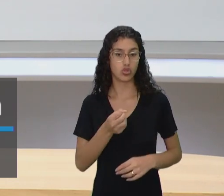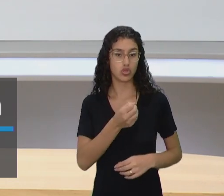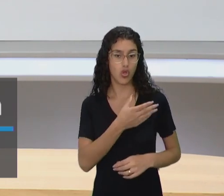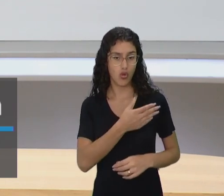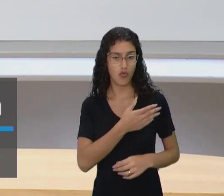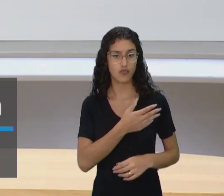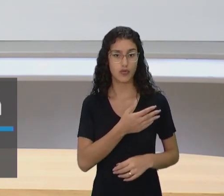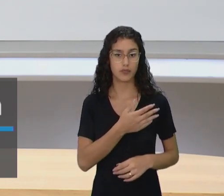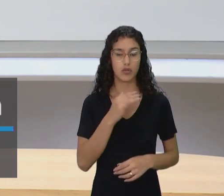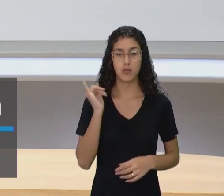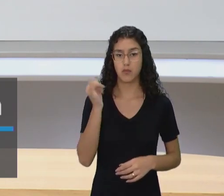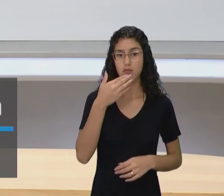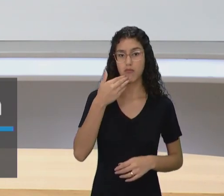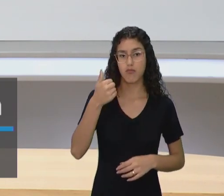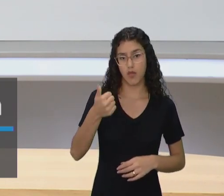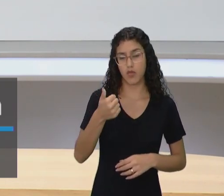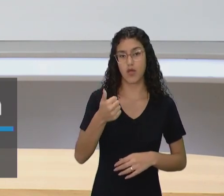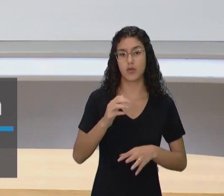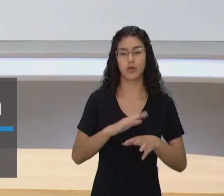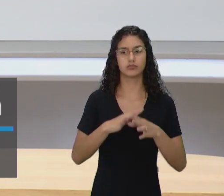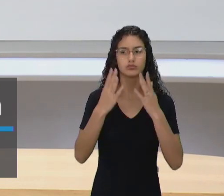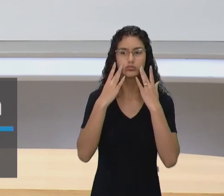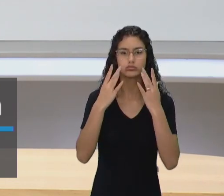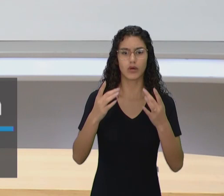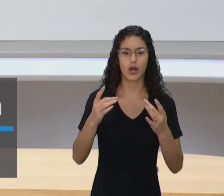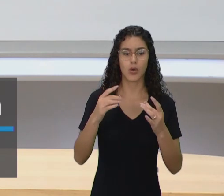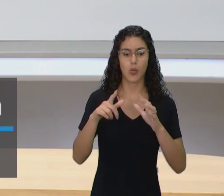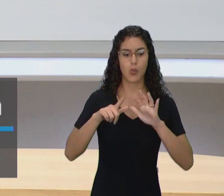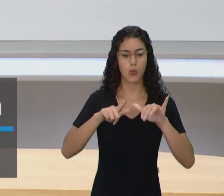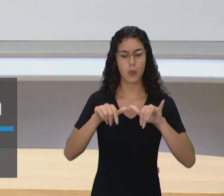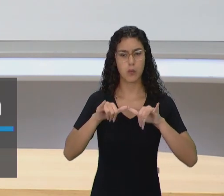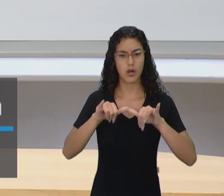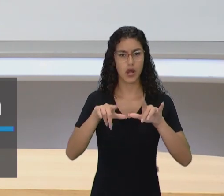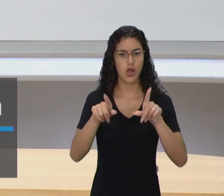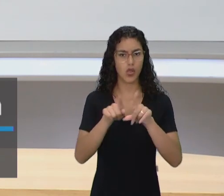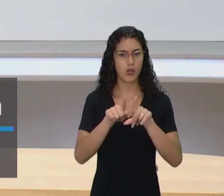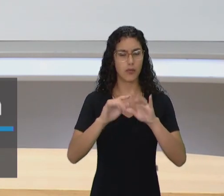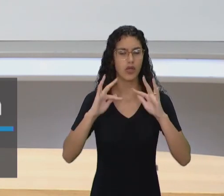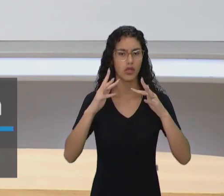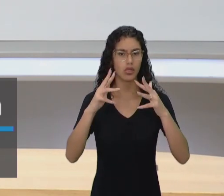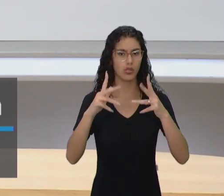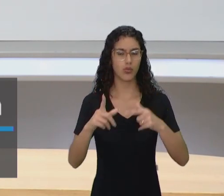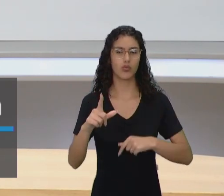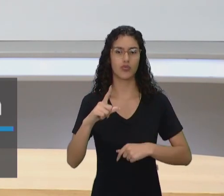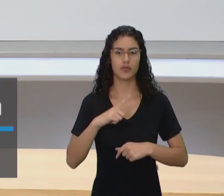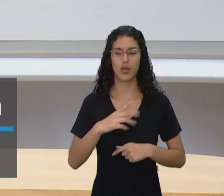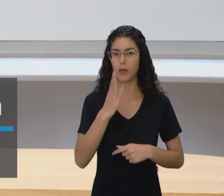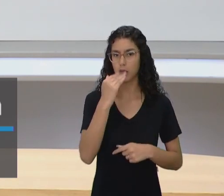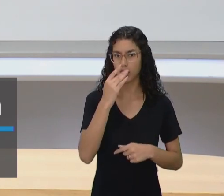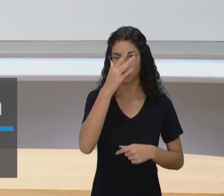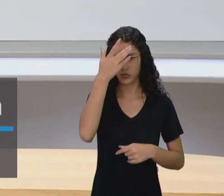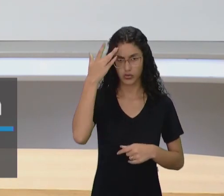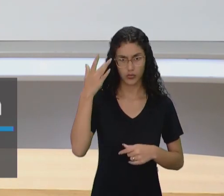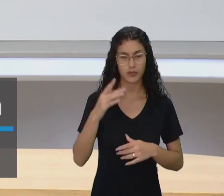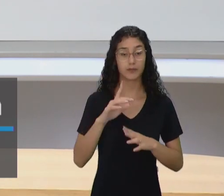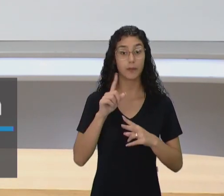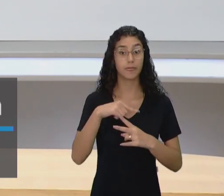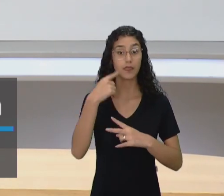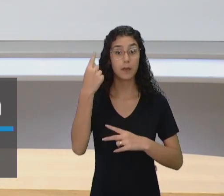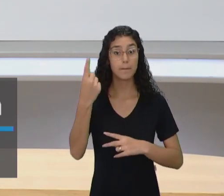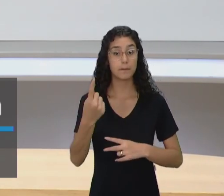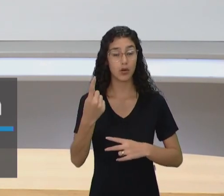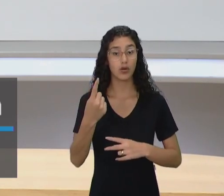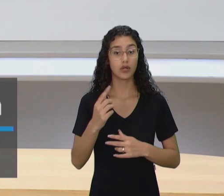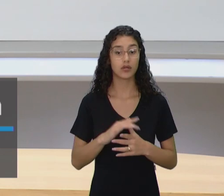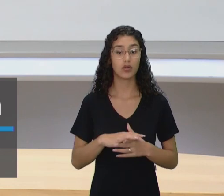seja suficiente, capaz de atender o mercado interno e externo, ou seja, alimentar muita gente. Depois agora,